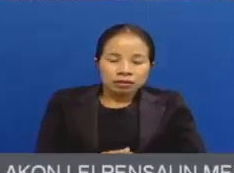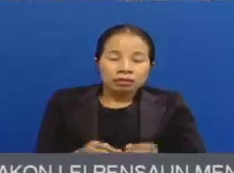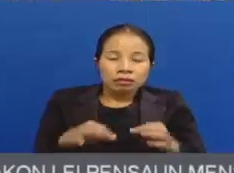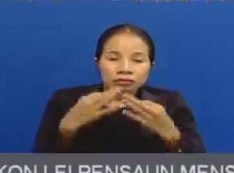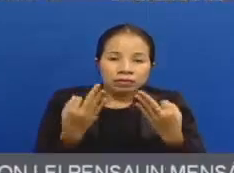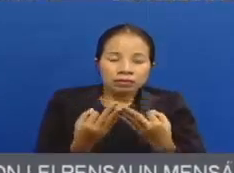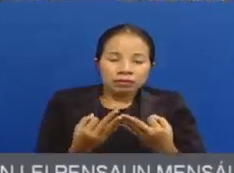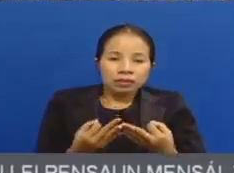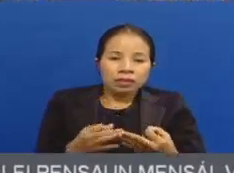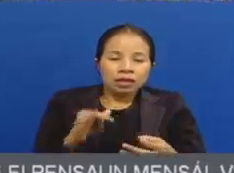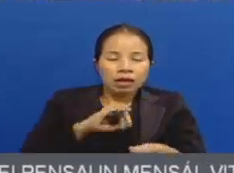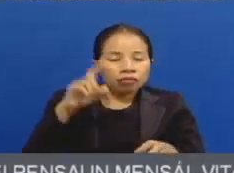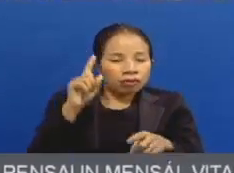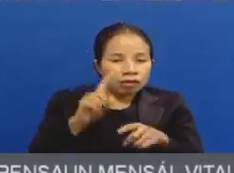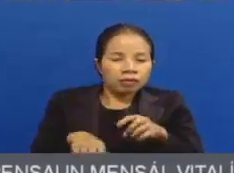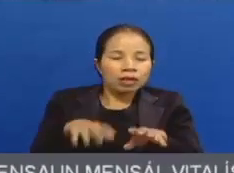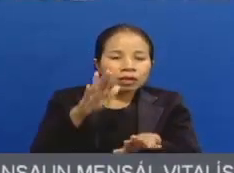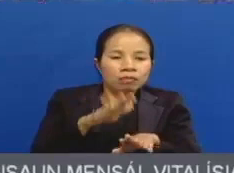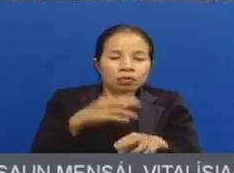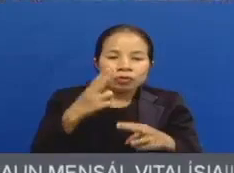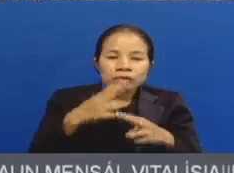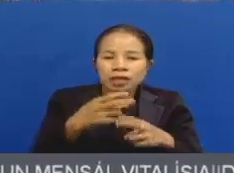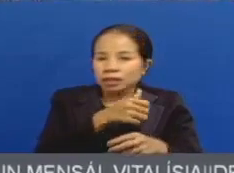Família Sira, aula Beletimi, ida por ida,